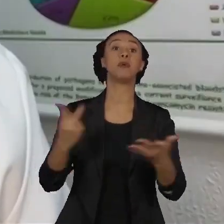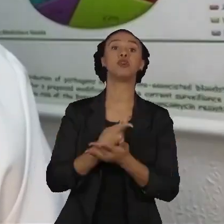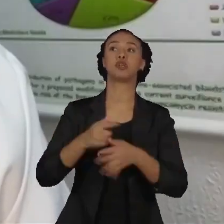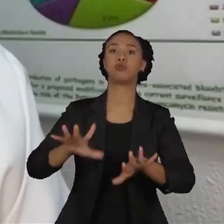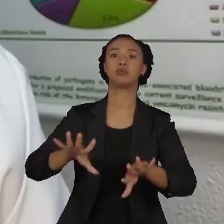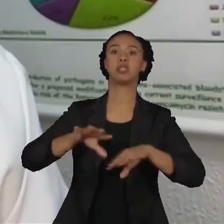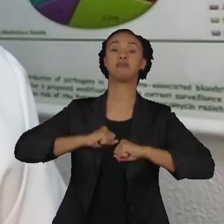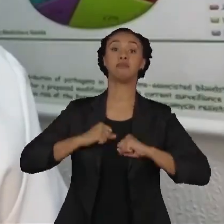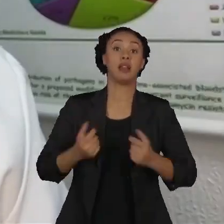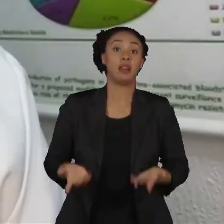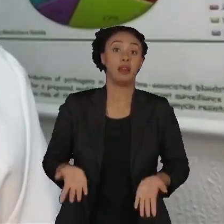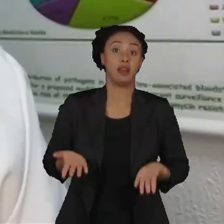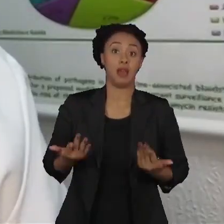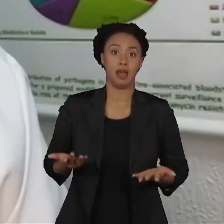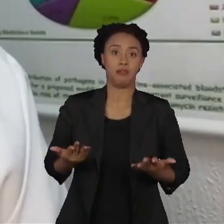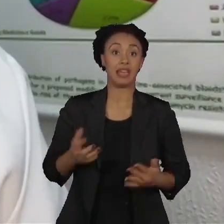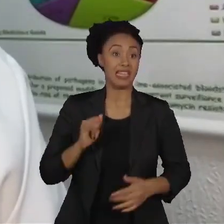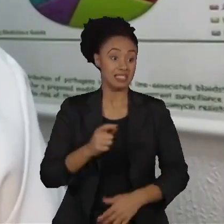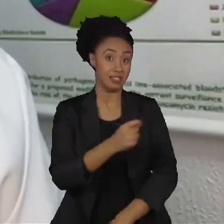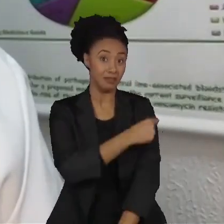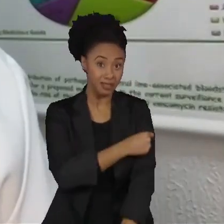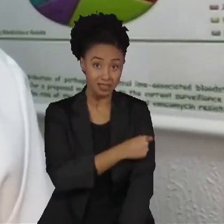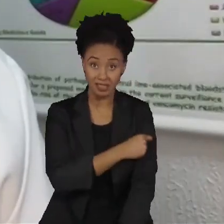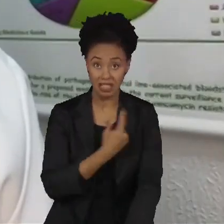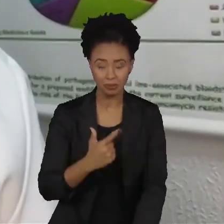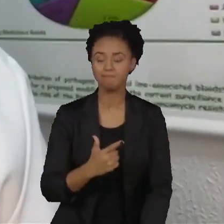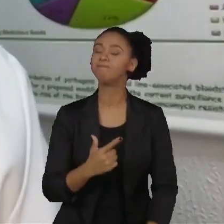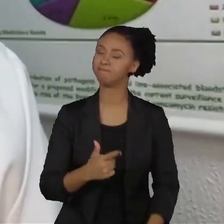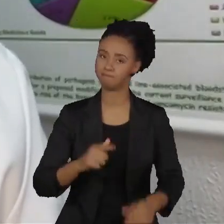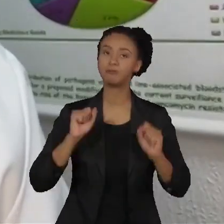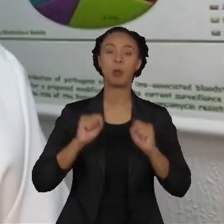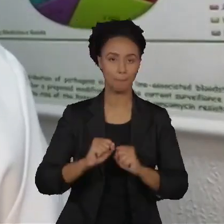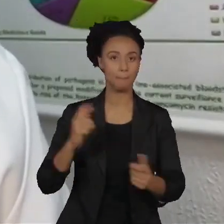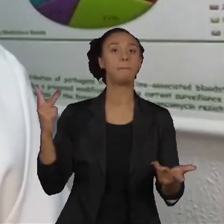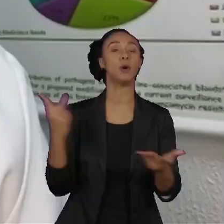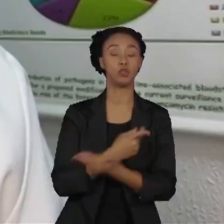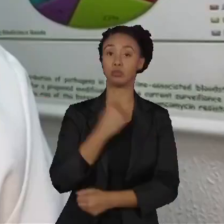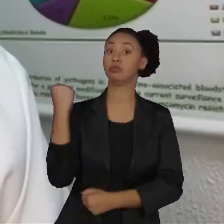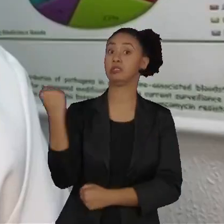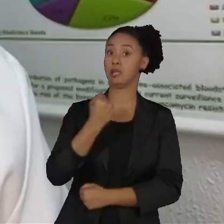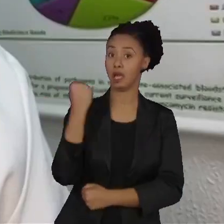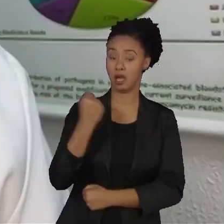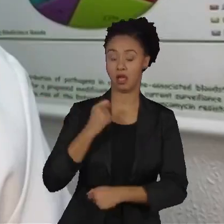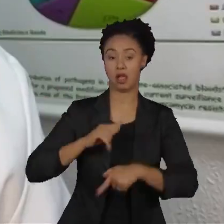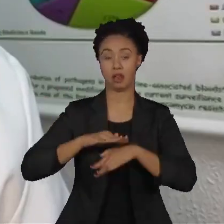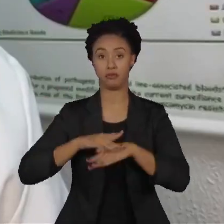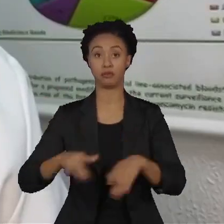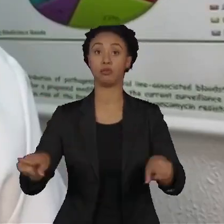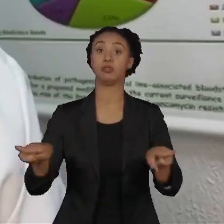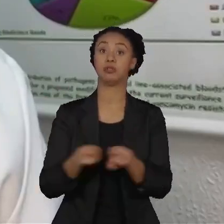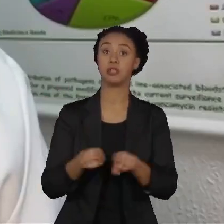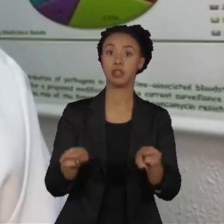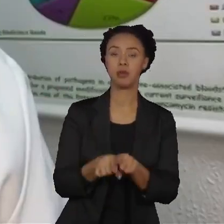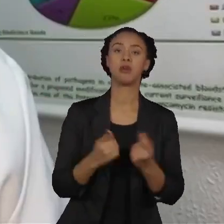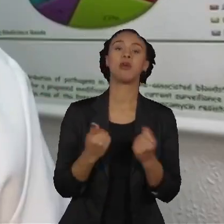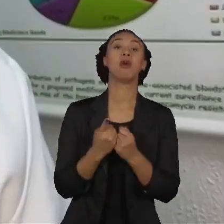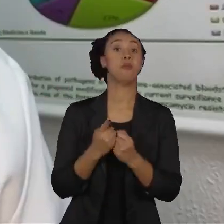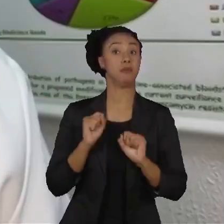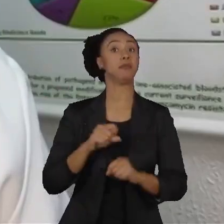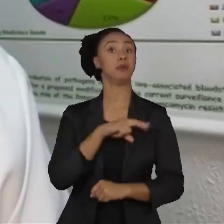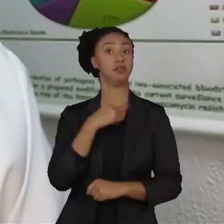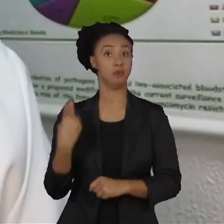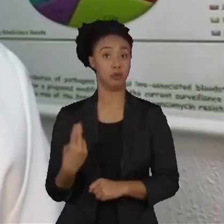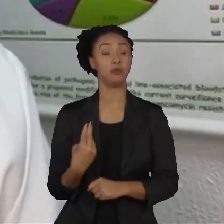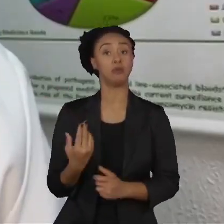a vacina, os casos são drásticos e com uma mortalidade altíssima, que seriam os casos de tuberculose disseminada, chamada